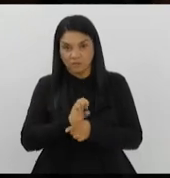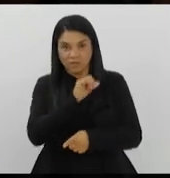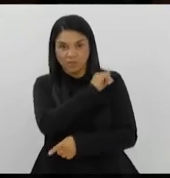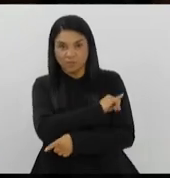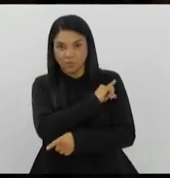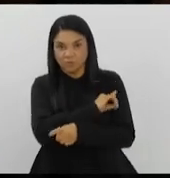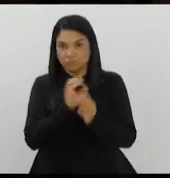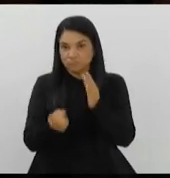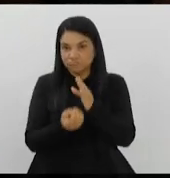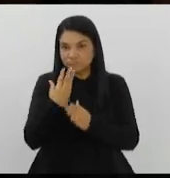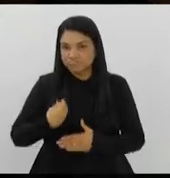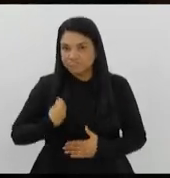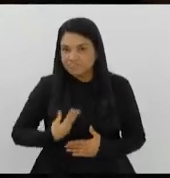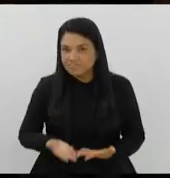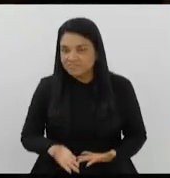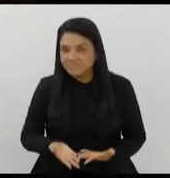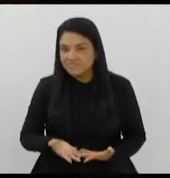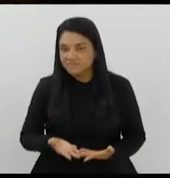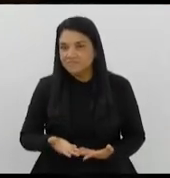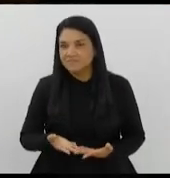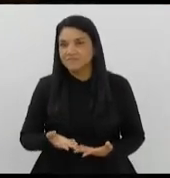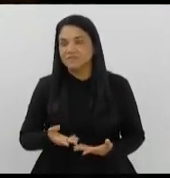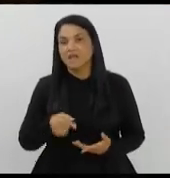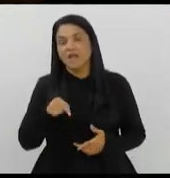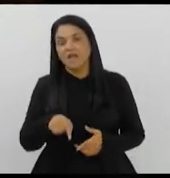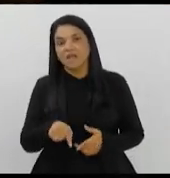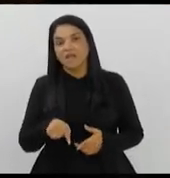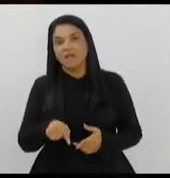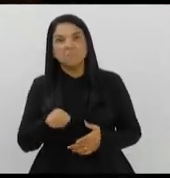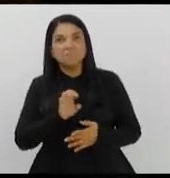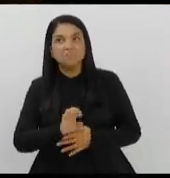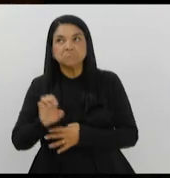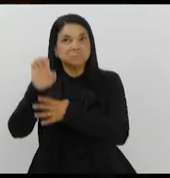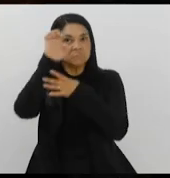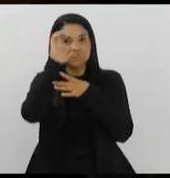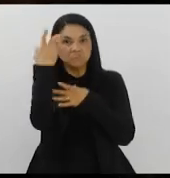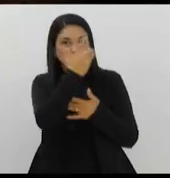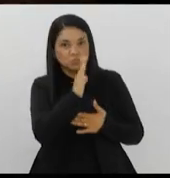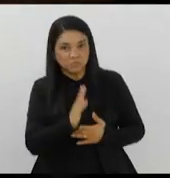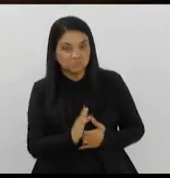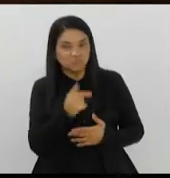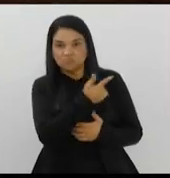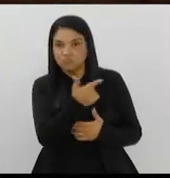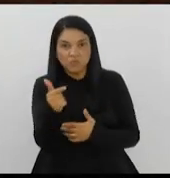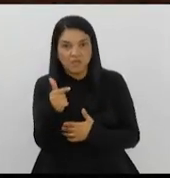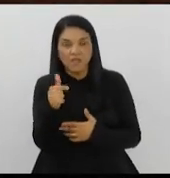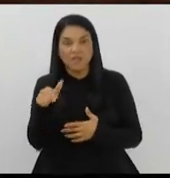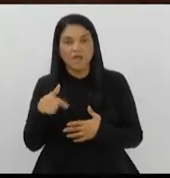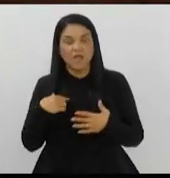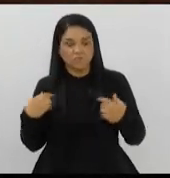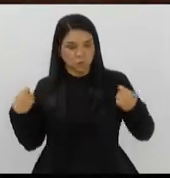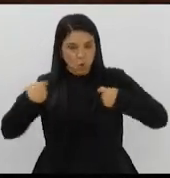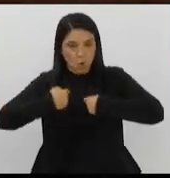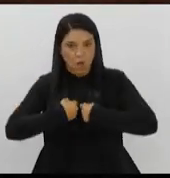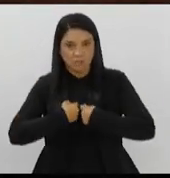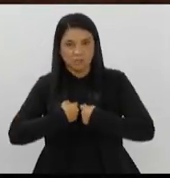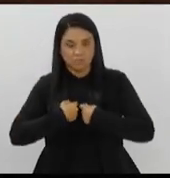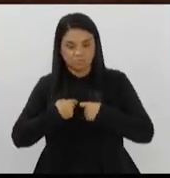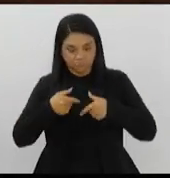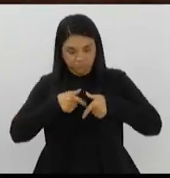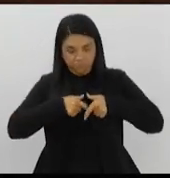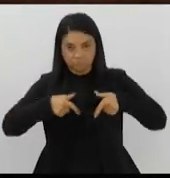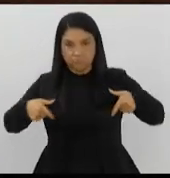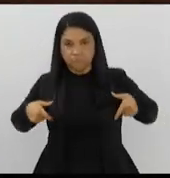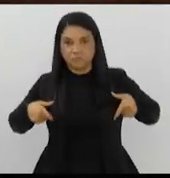contentam, porque com esse poderzinho que tem aqui no Rio de Janeiro, eles vão lá e criam um colete, escrito no colete, Polícia